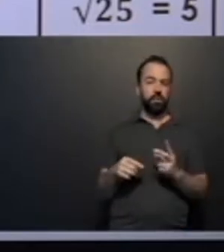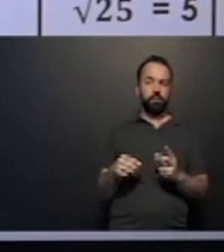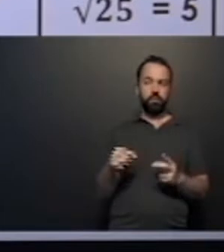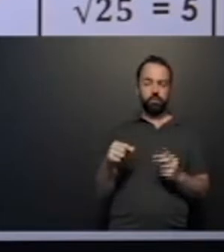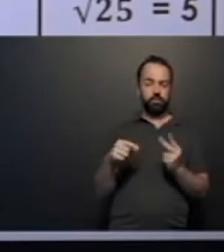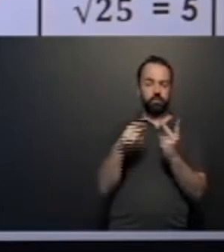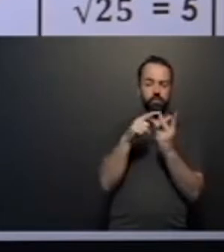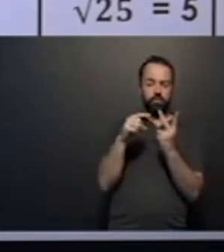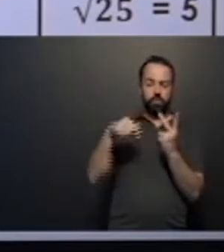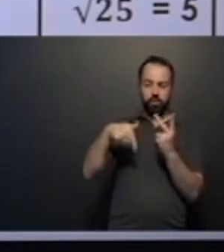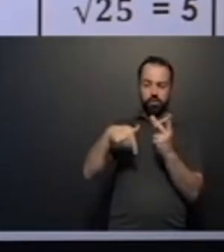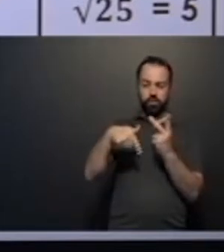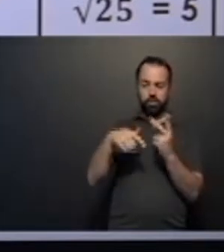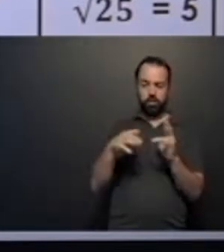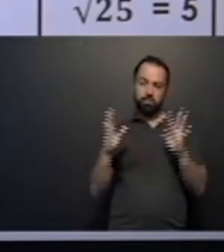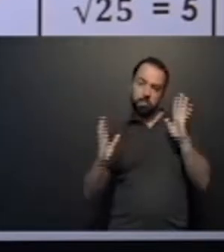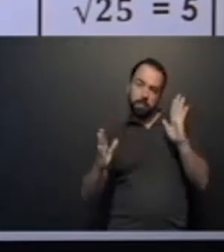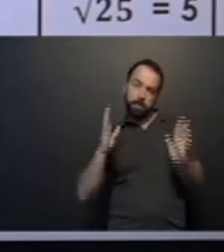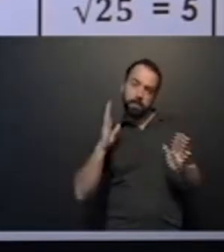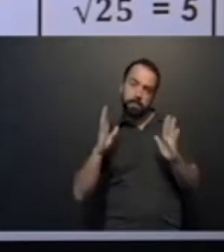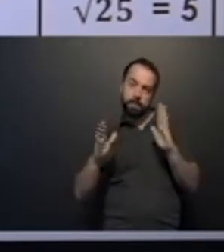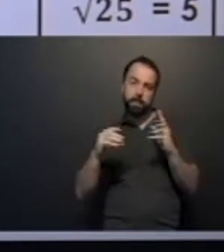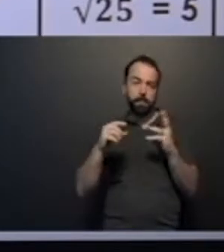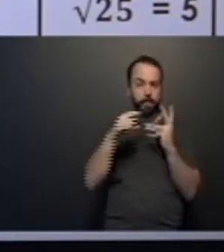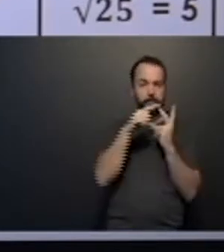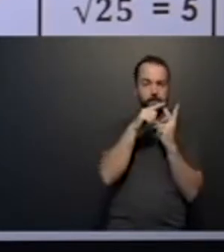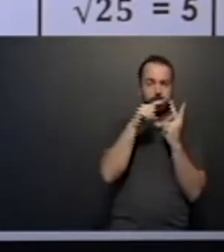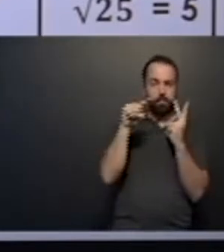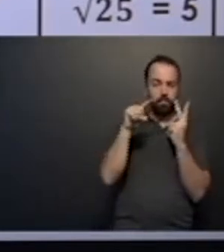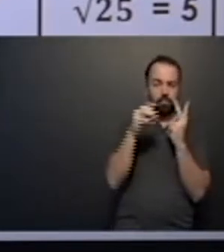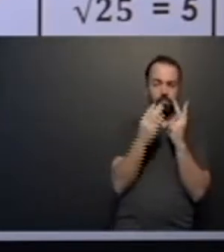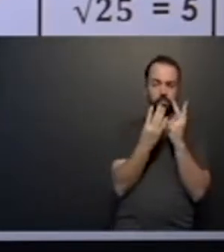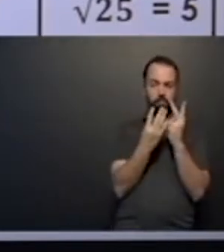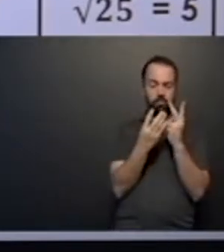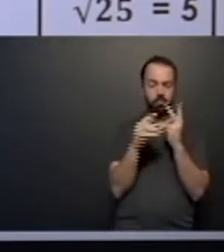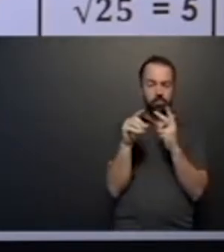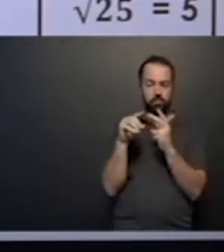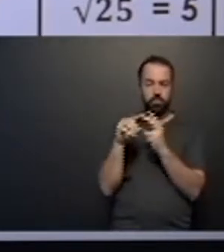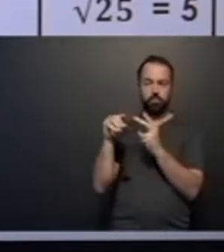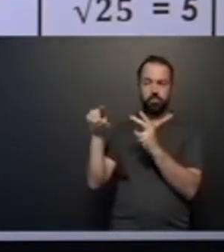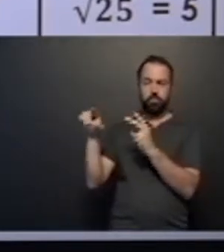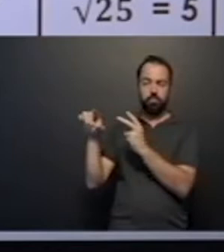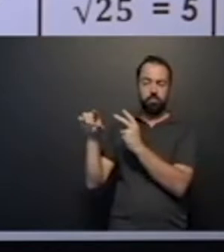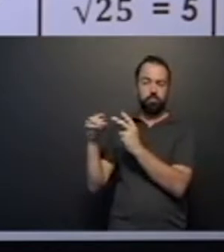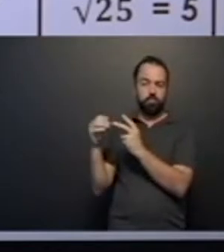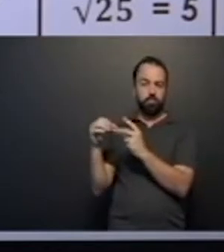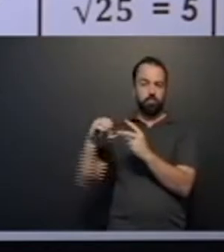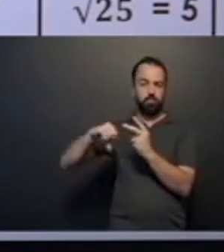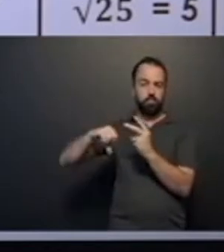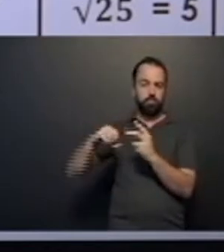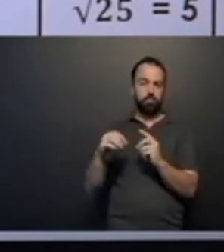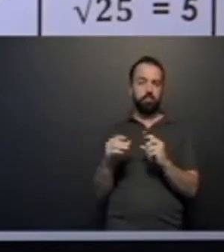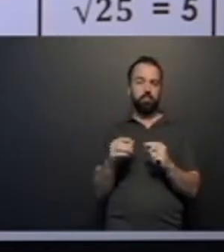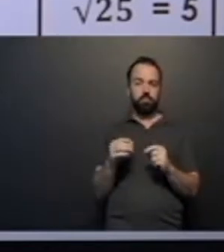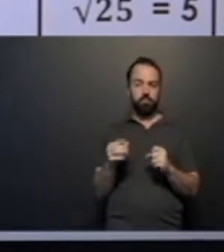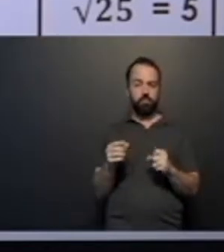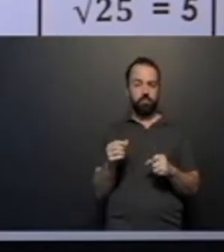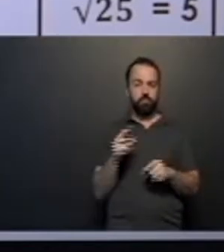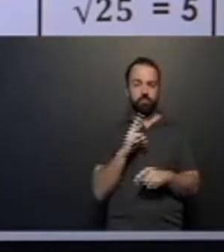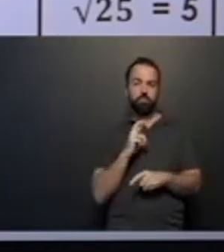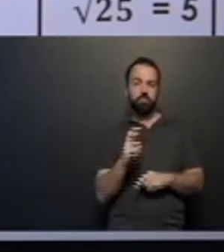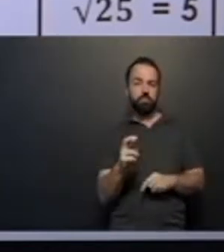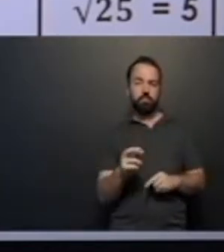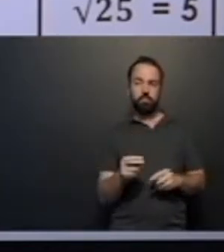quatro e a raiz de 9 portanto é um número entre dois e três o seu resultado